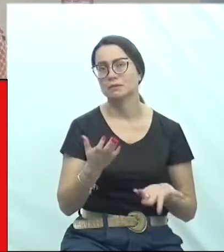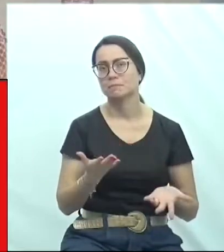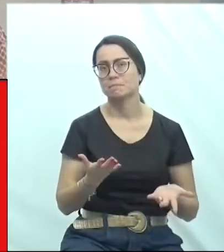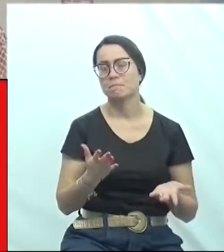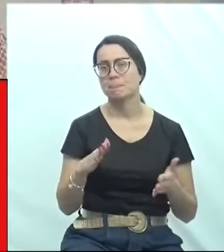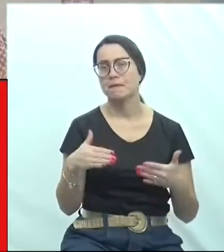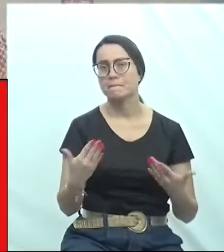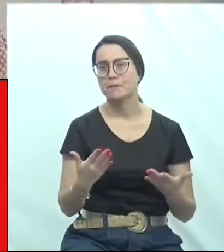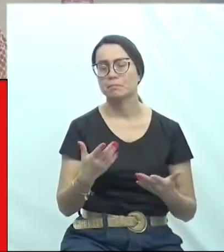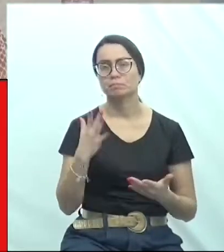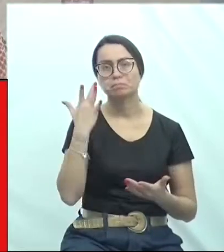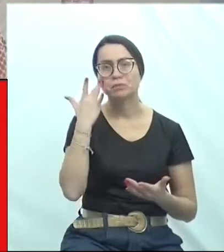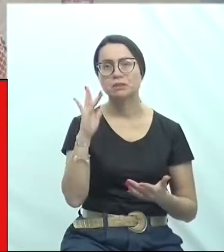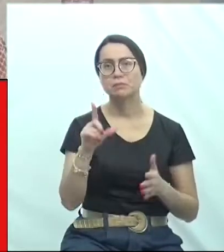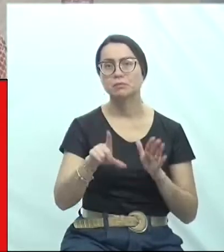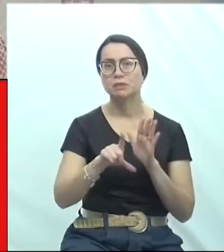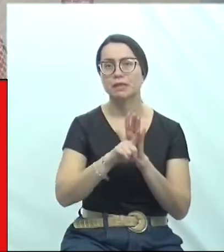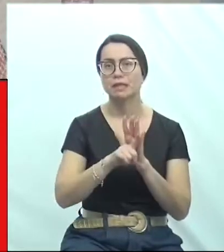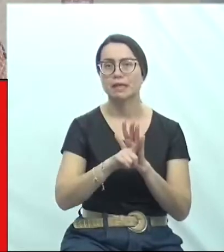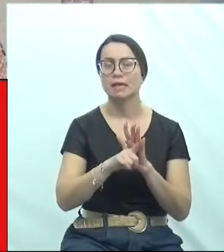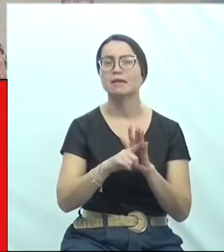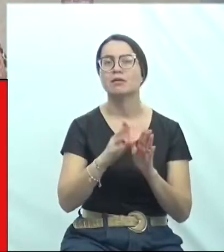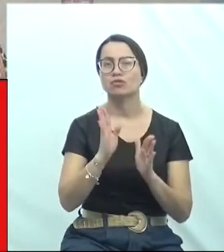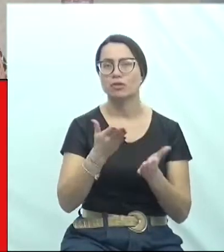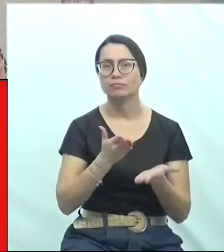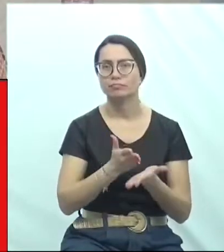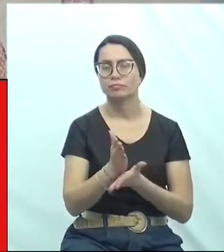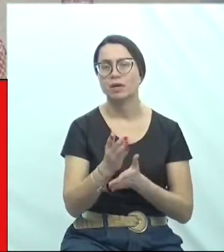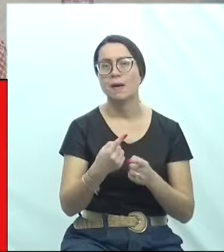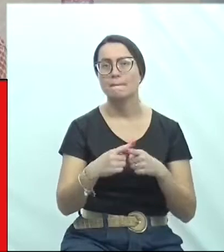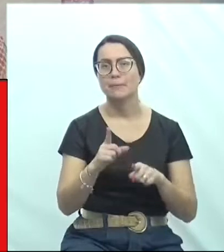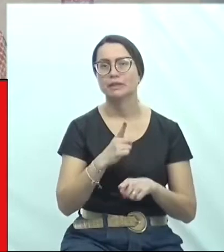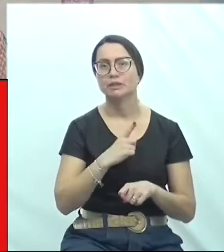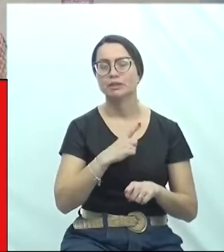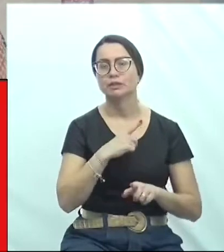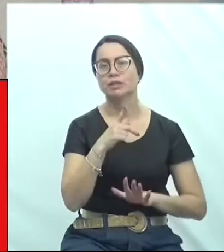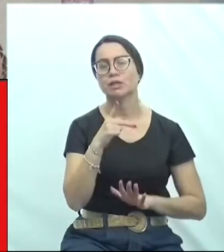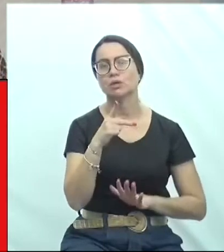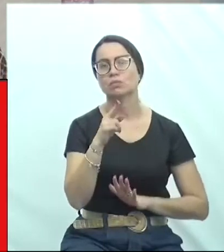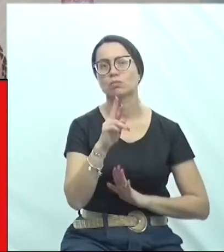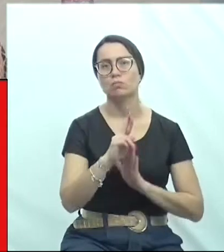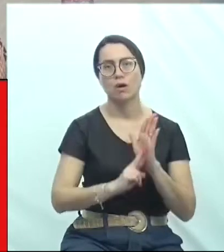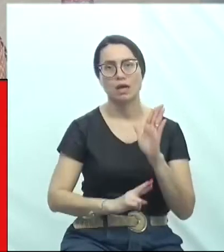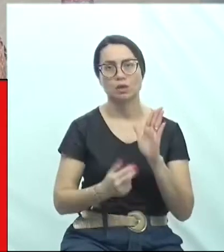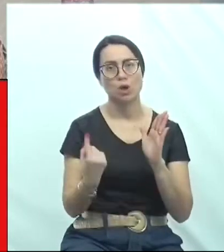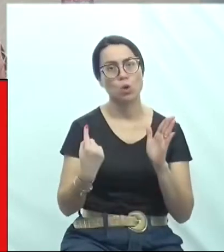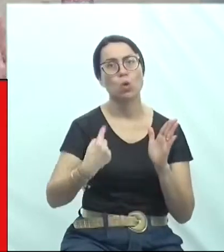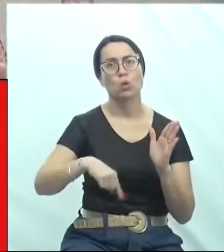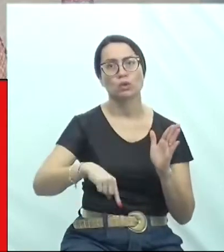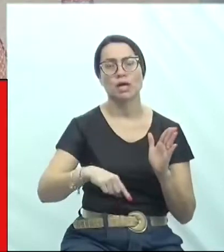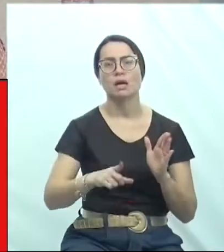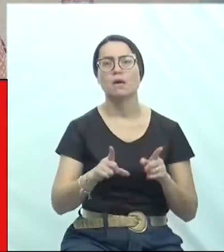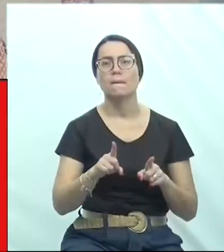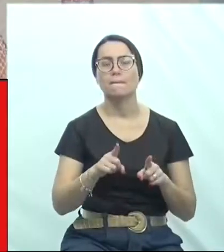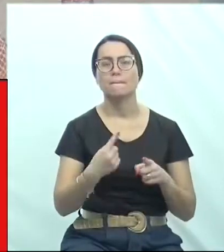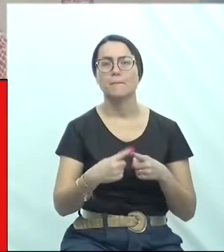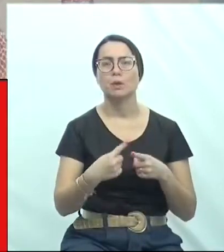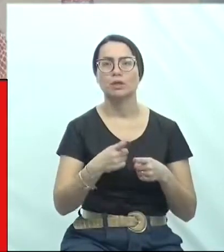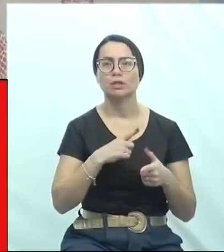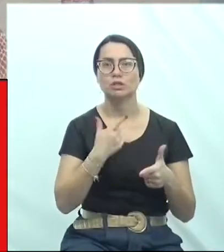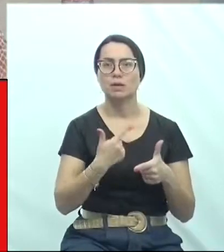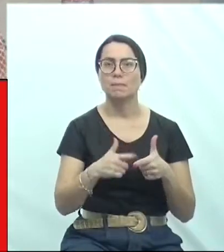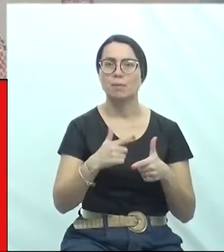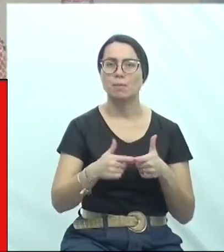contrário da assessoria jurídica desta casa, apontando vício de inconstitucionalidade na lei por quebra do